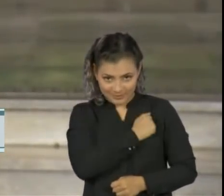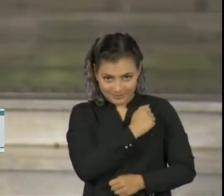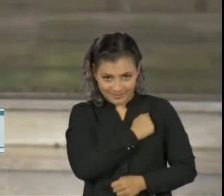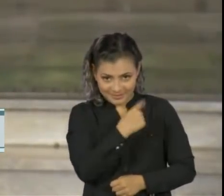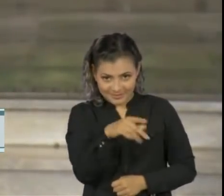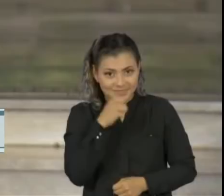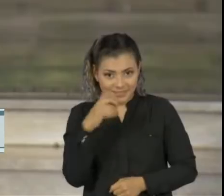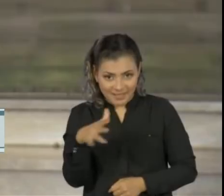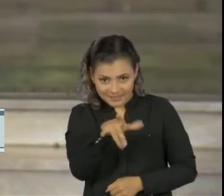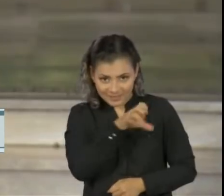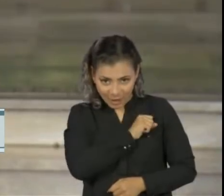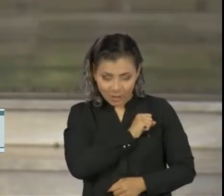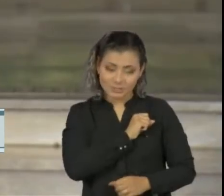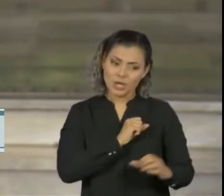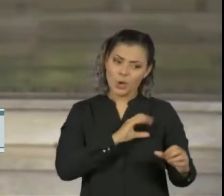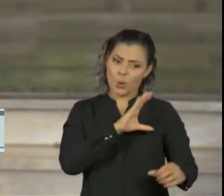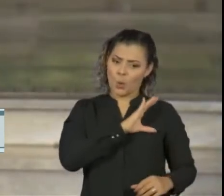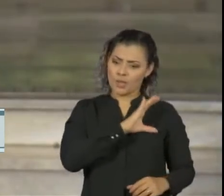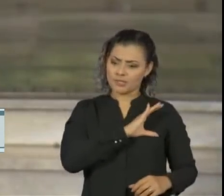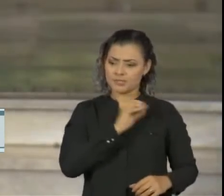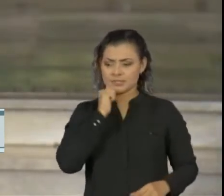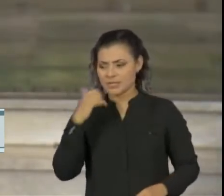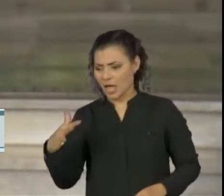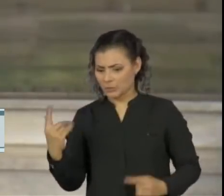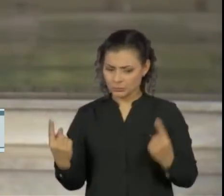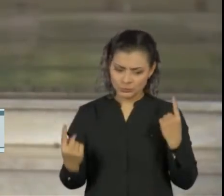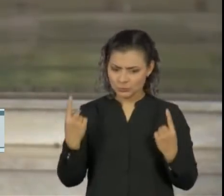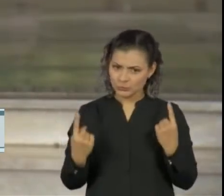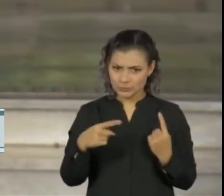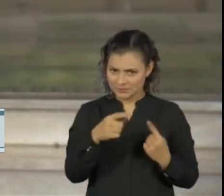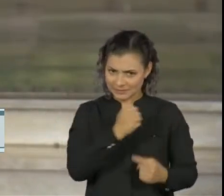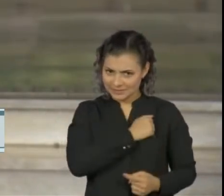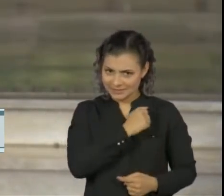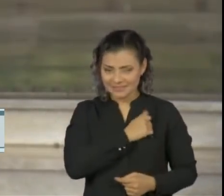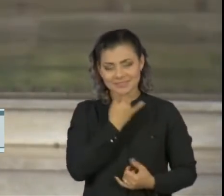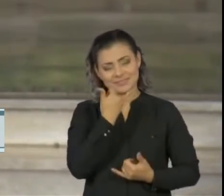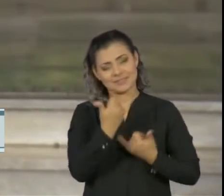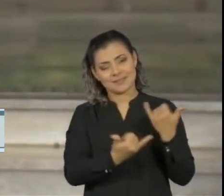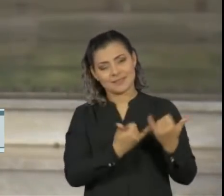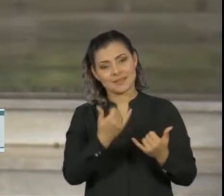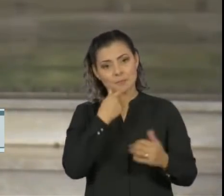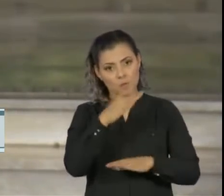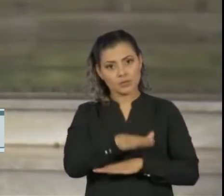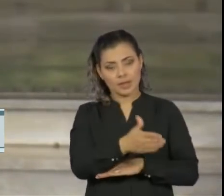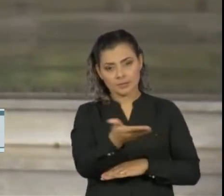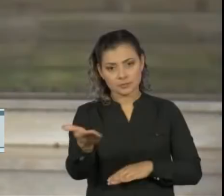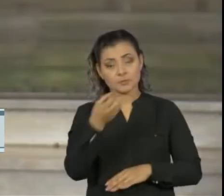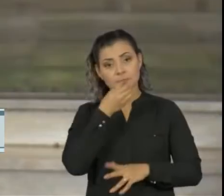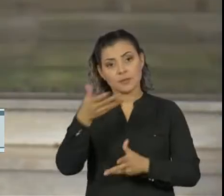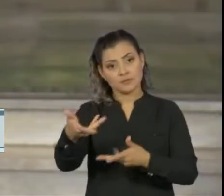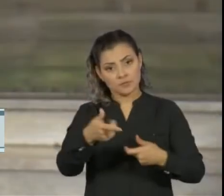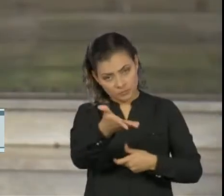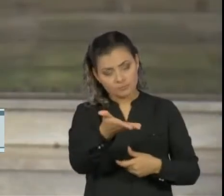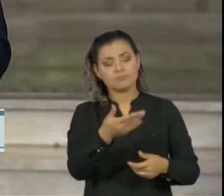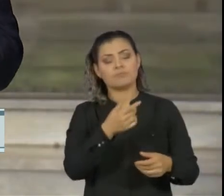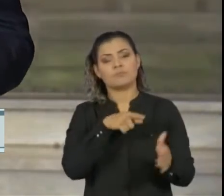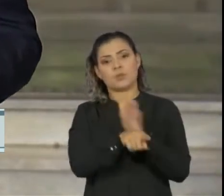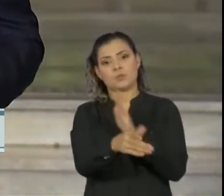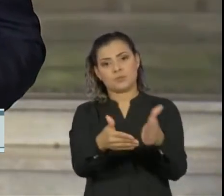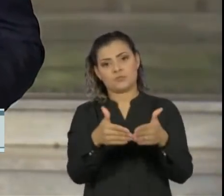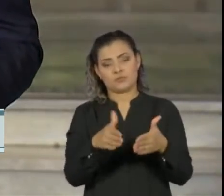está dividindo o coração entre o Corinthians e o Santos Futebol Clube. Xandu, brincadeiras à parte, boa tarde, bem-vindo. Sua pergunta, por